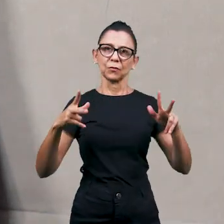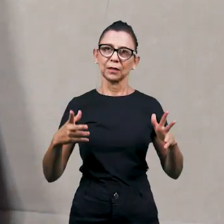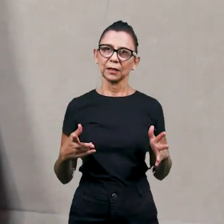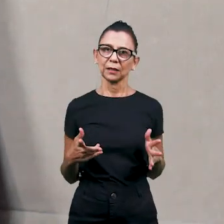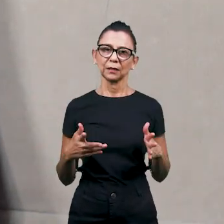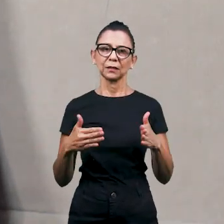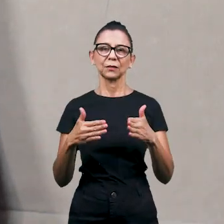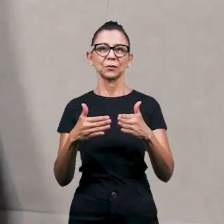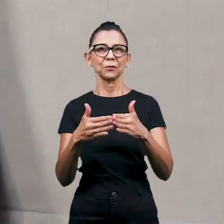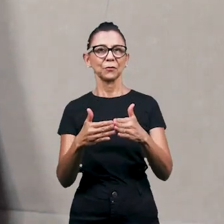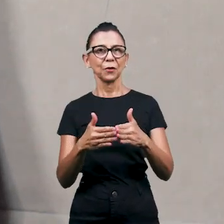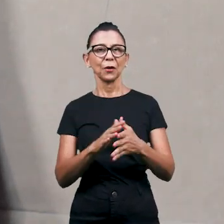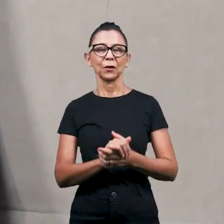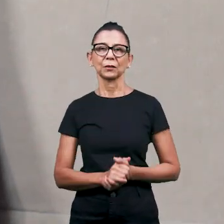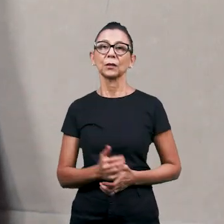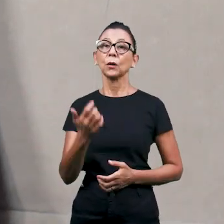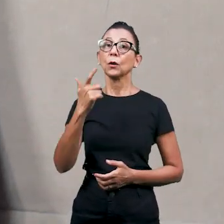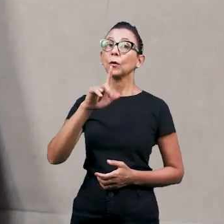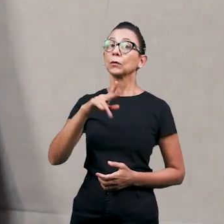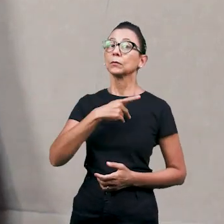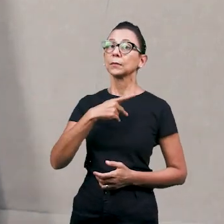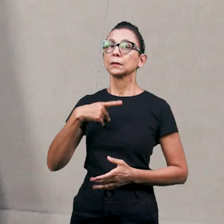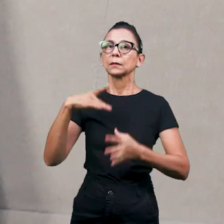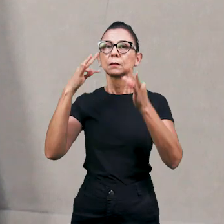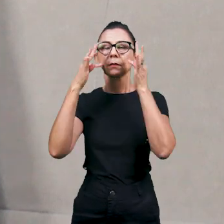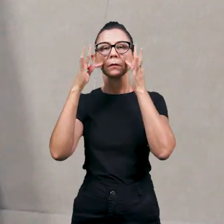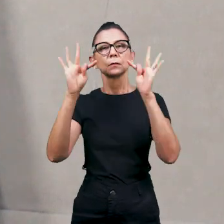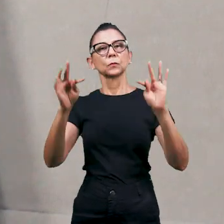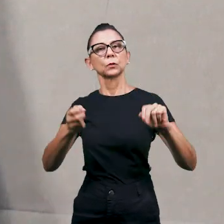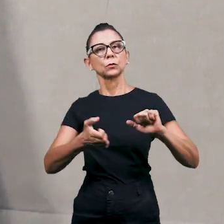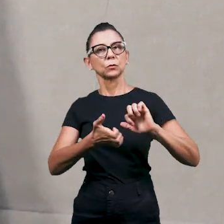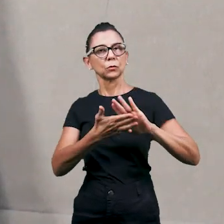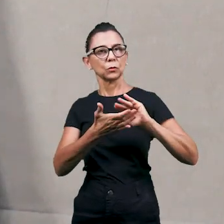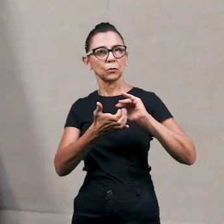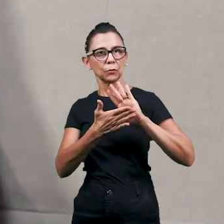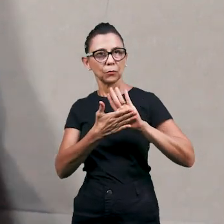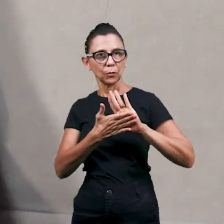circular não determina isso. Isso